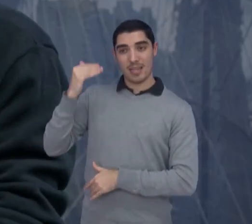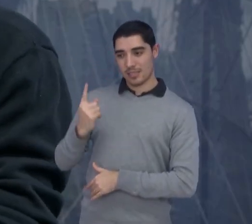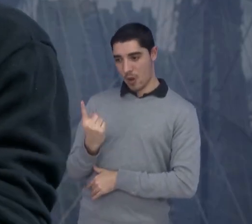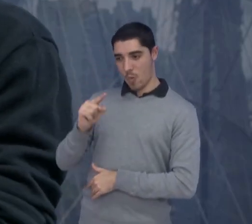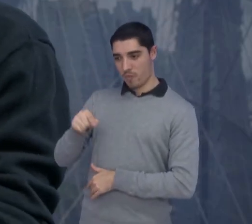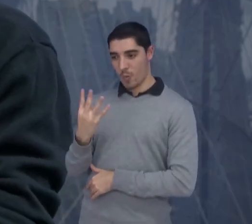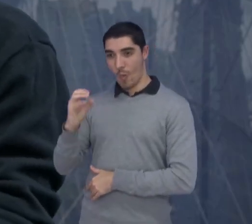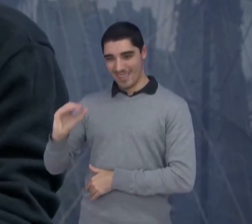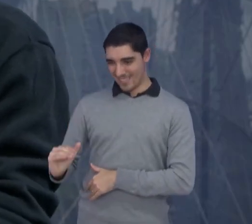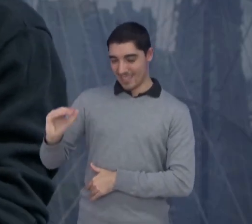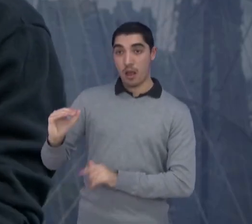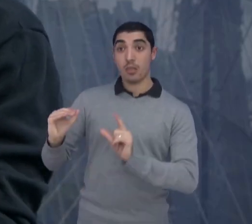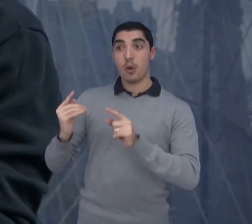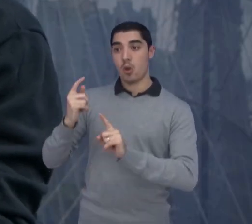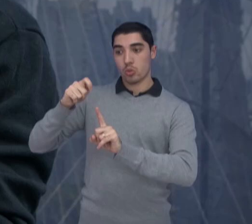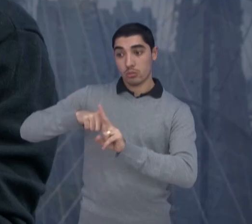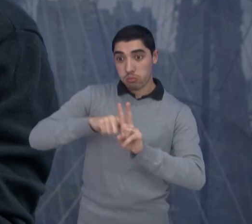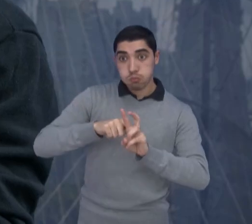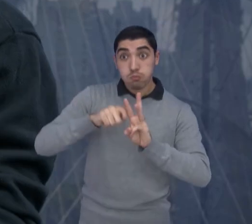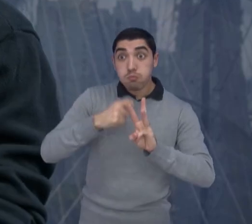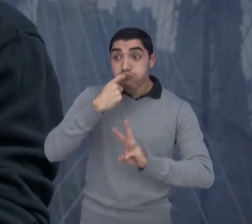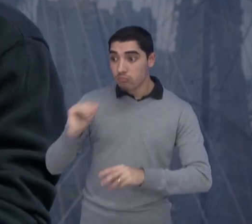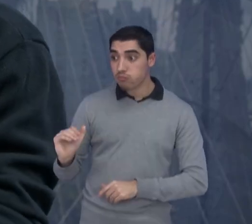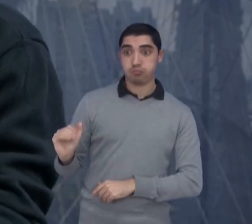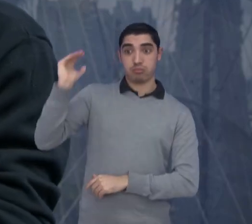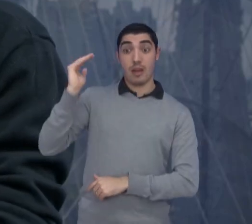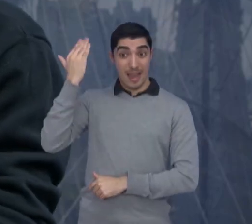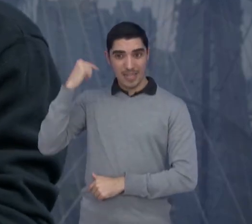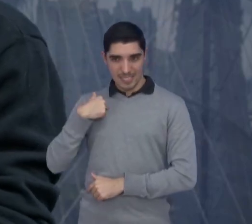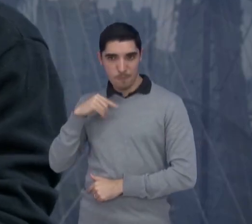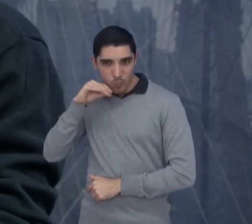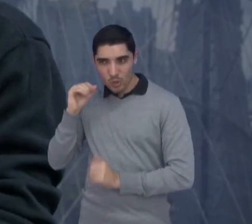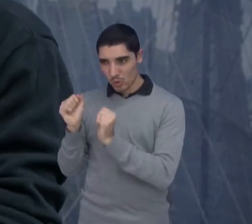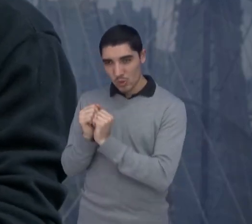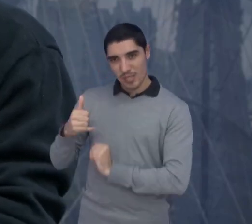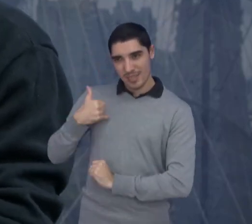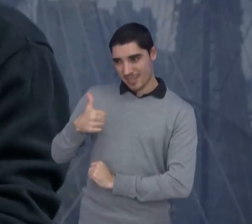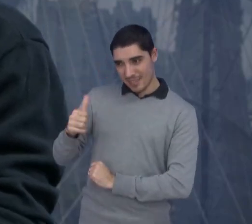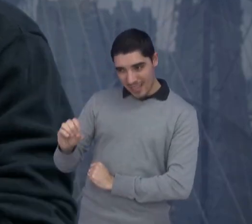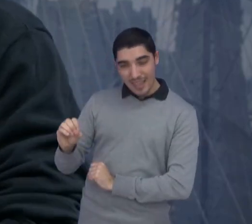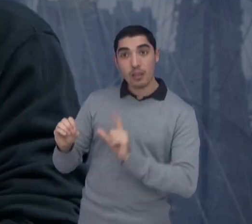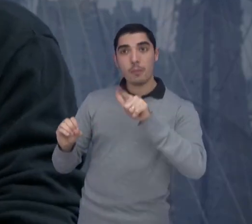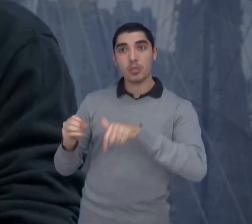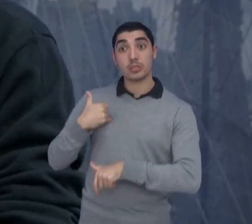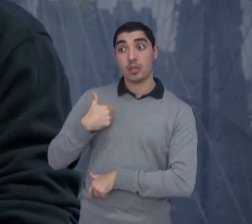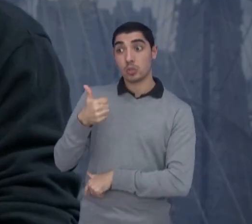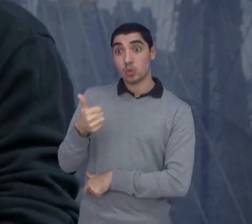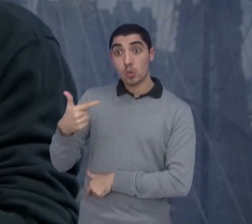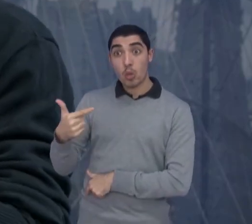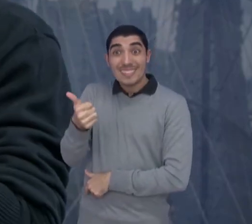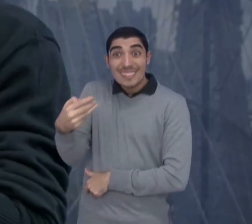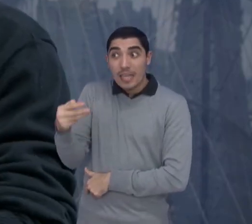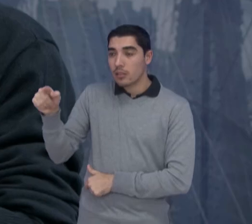3 meses, estica muito. Eu atendo adolescentes que eu estava acompanhando de 10 anos, de repente com uns 12, 13, está maior do que eu. Então, realmente,